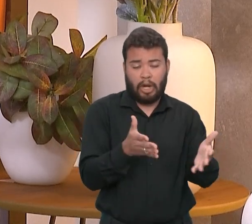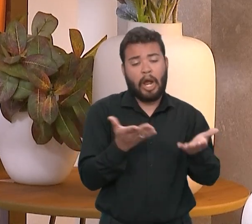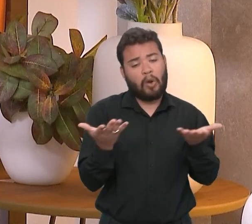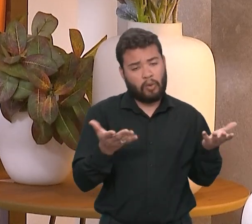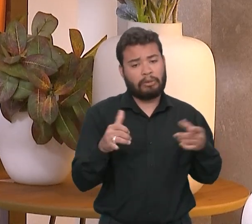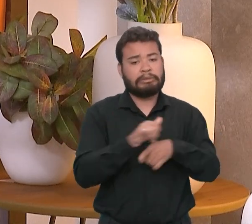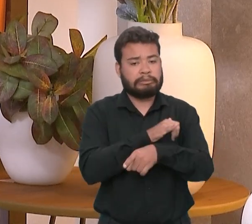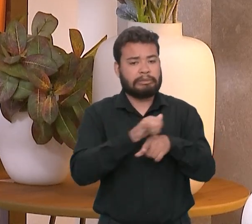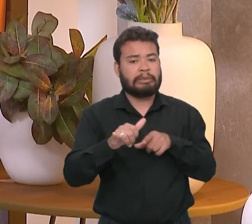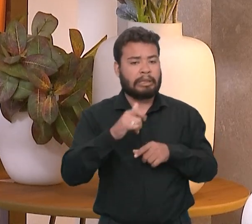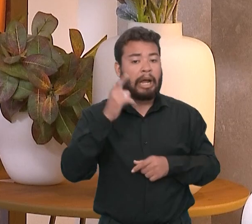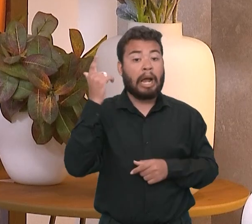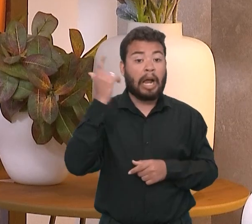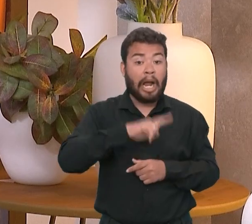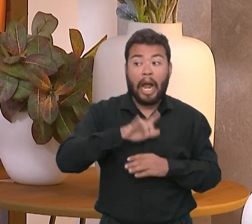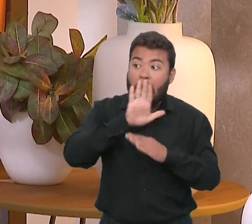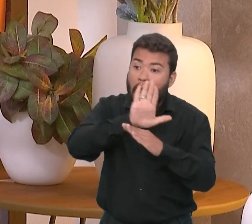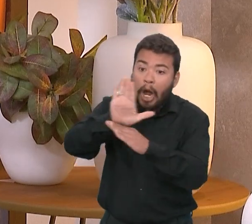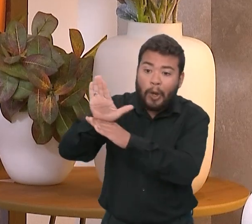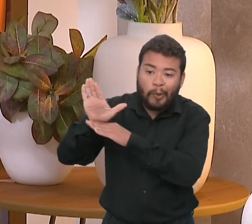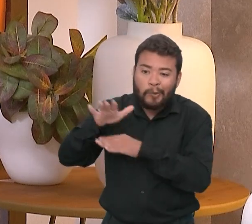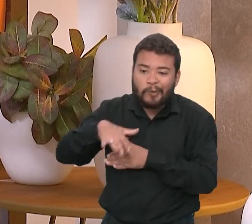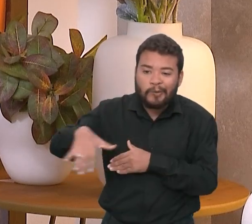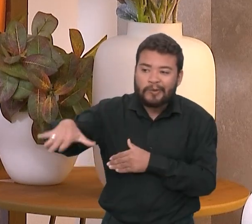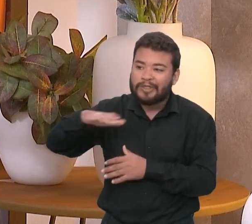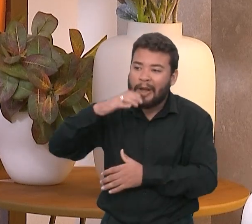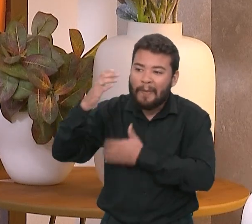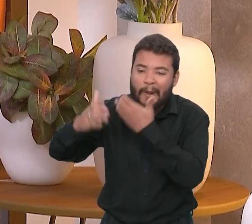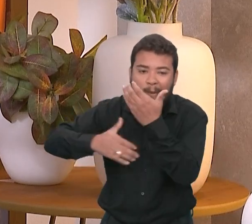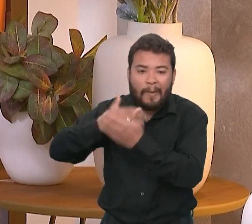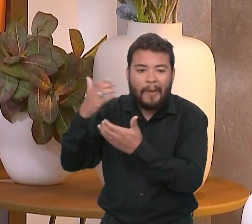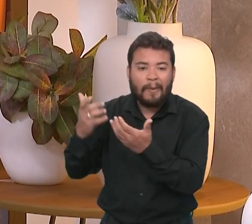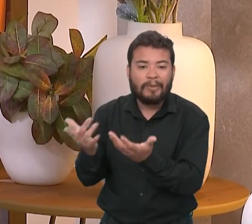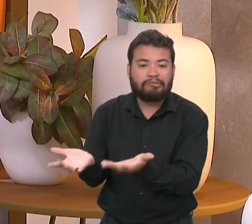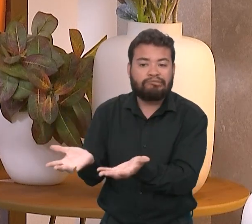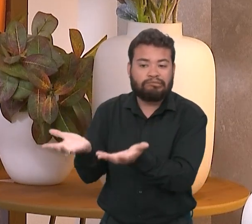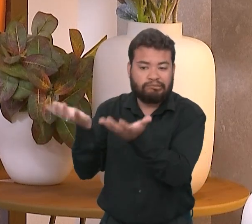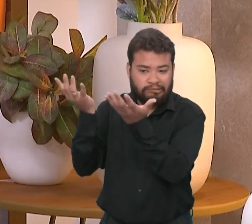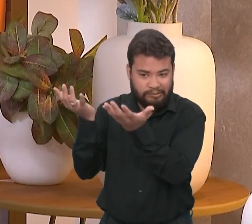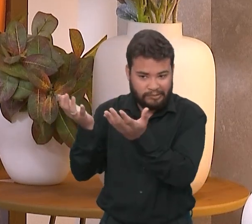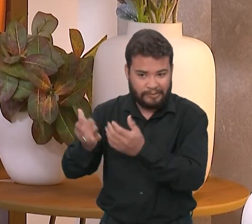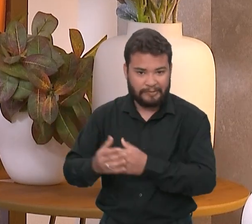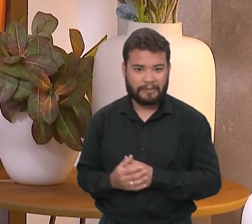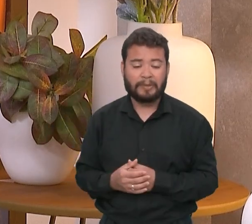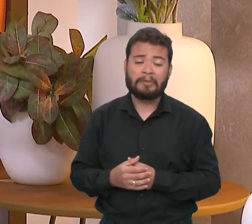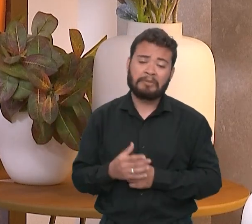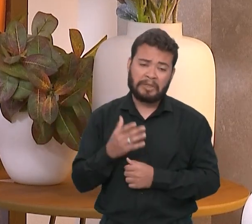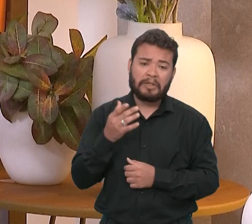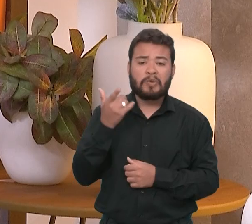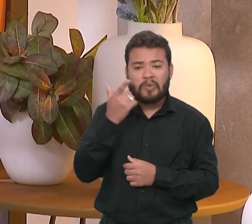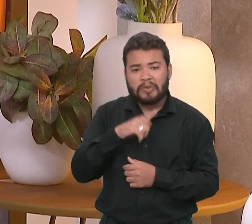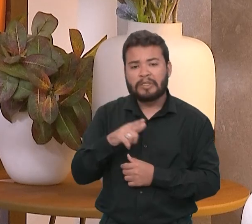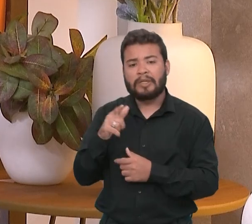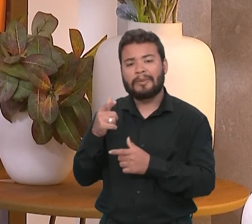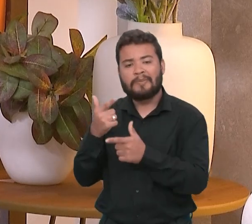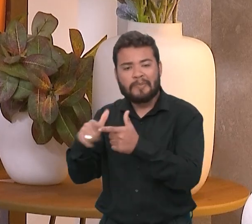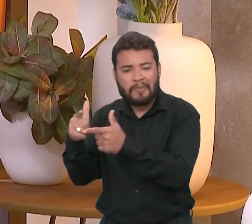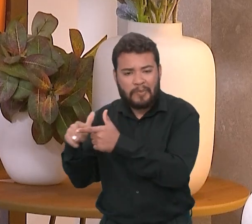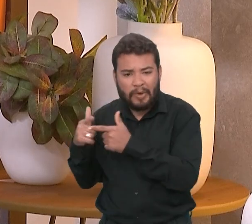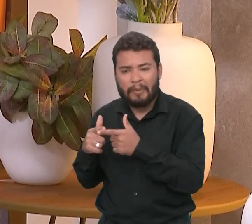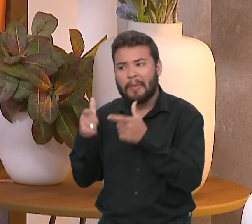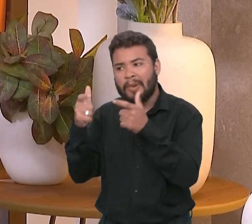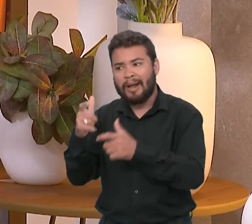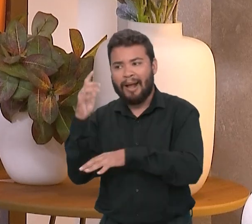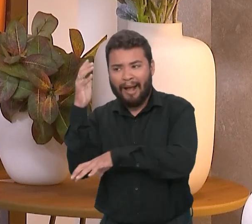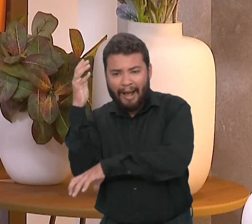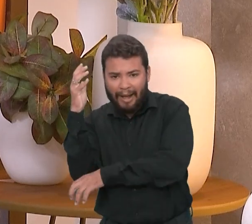benefícios para aquela produção das frutas ali, inibindo esses patógenos que estão ali associados com as raízes, com folhas, com troncos da própria árvore